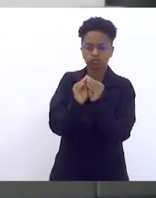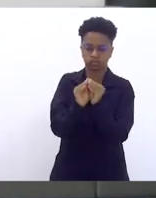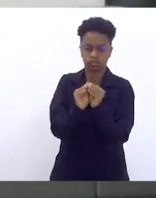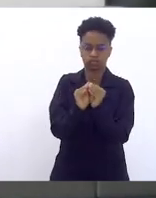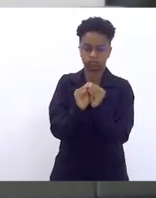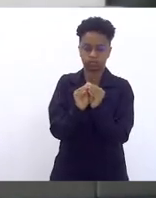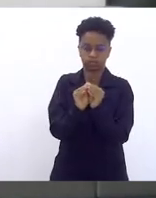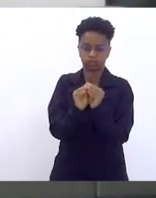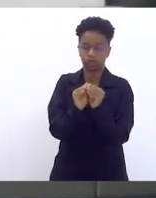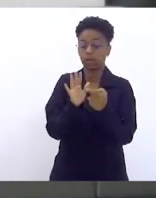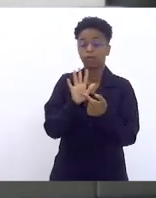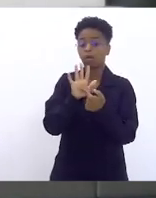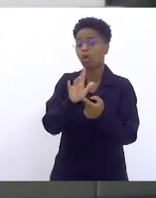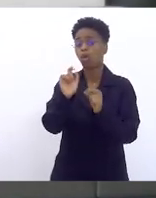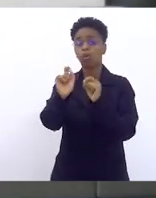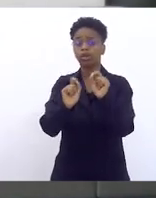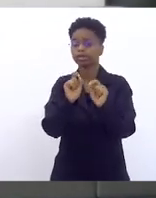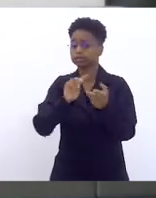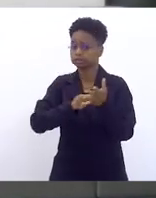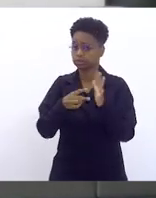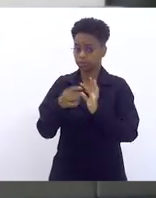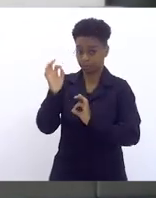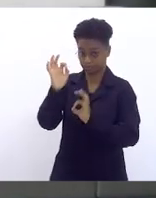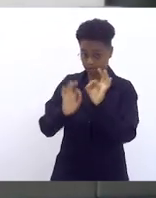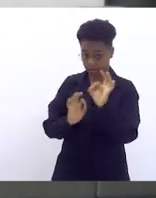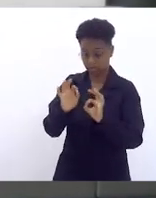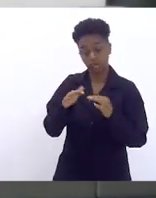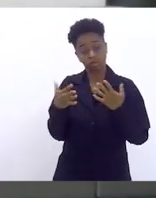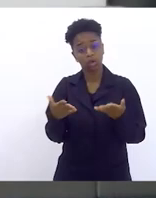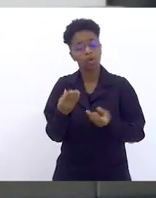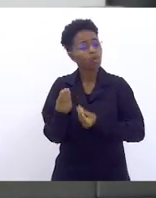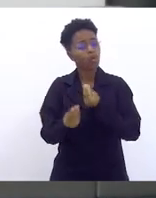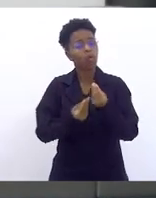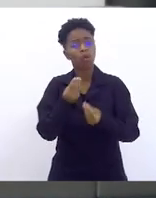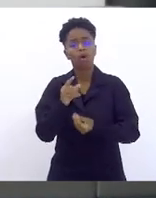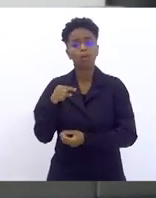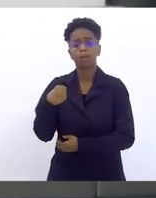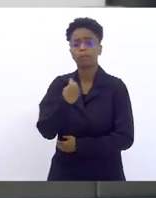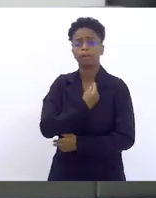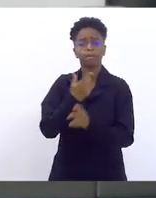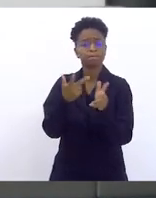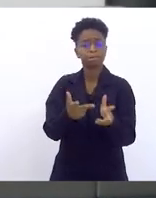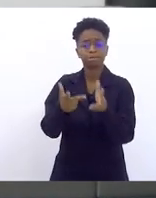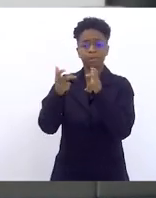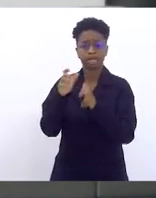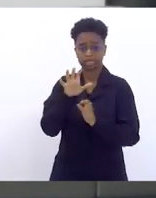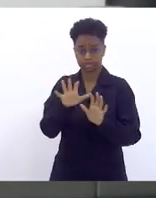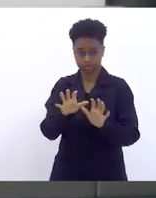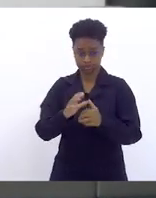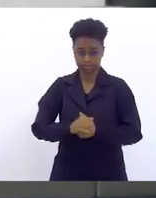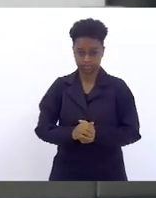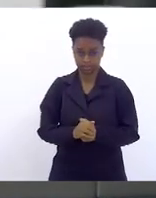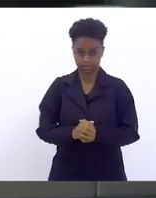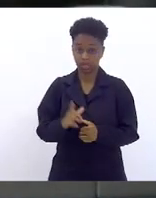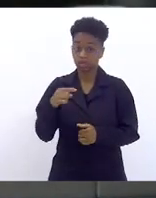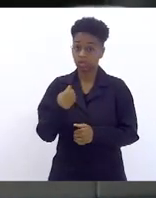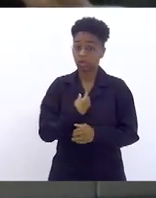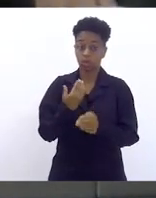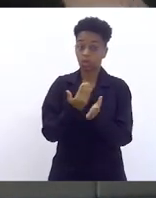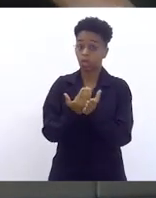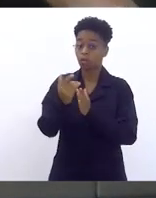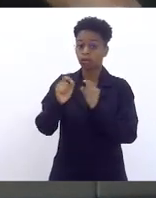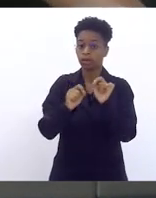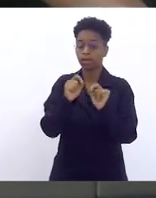do que é o planejamento Então como é que nós enxergamos isso começamos com as macro